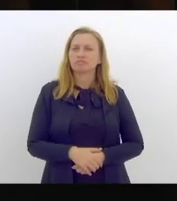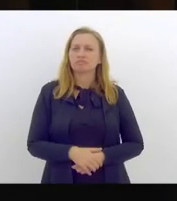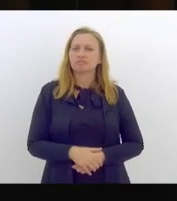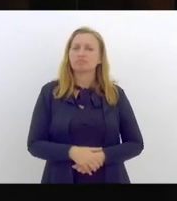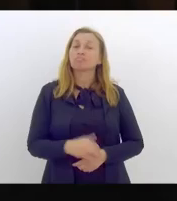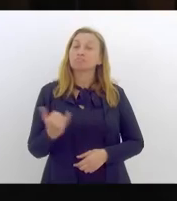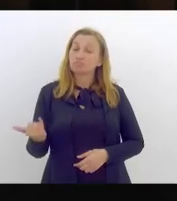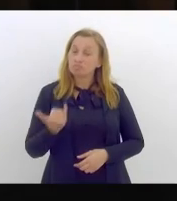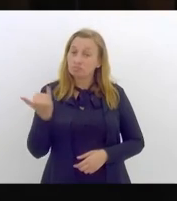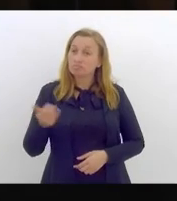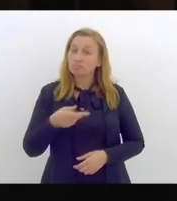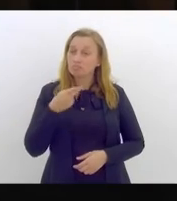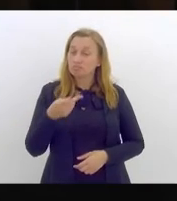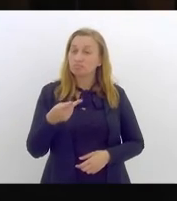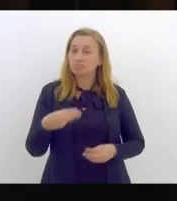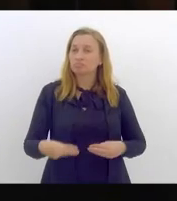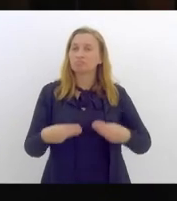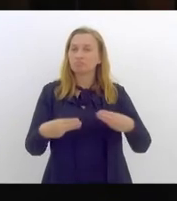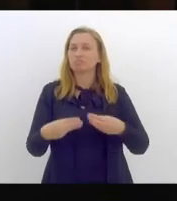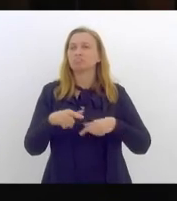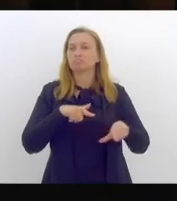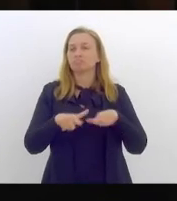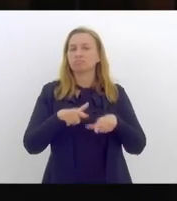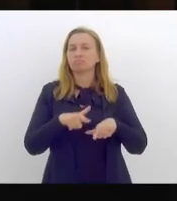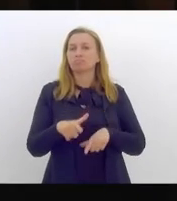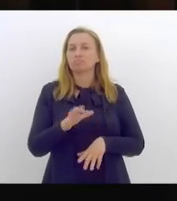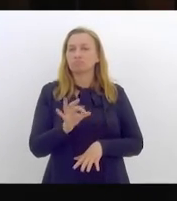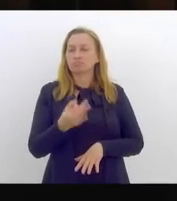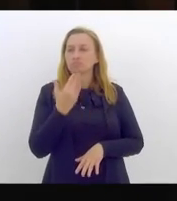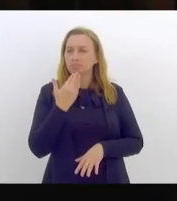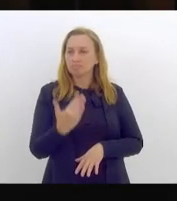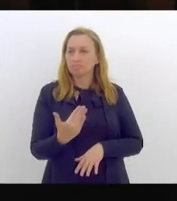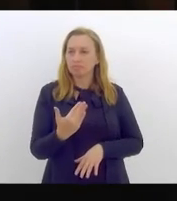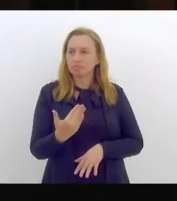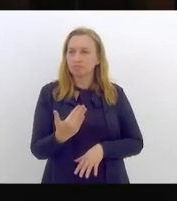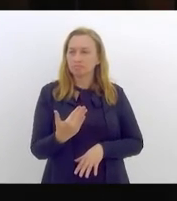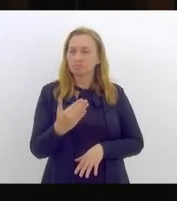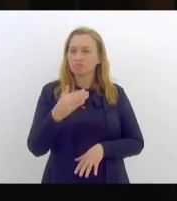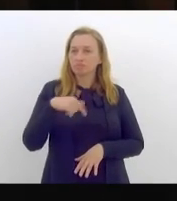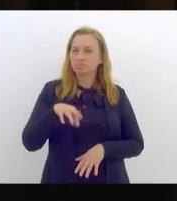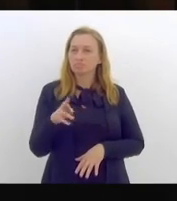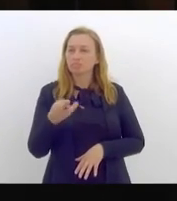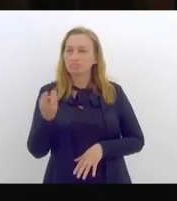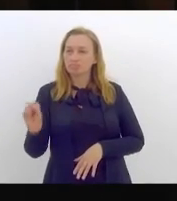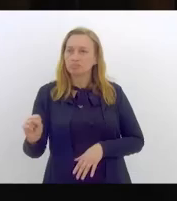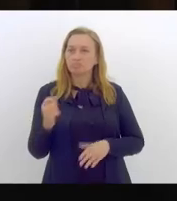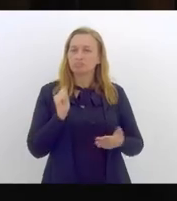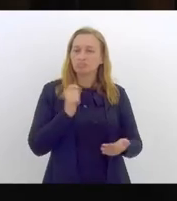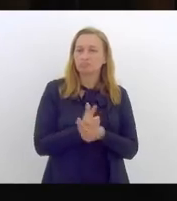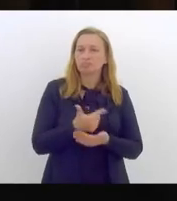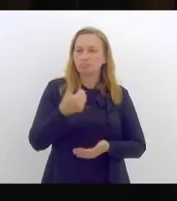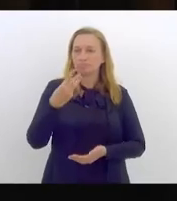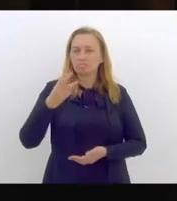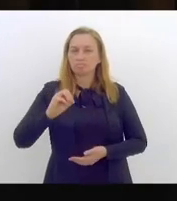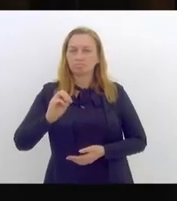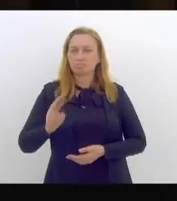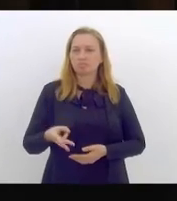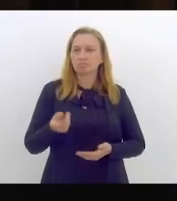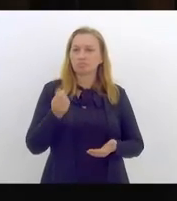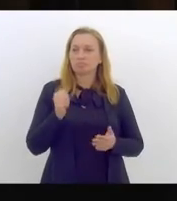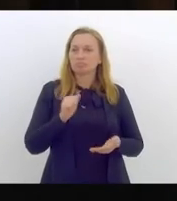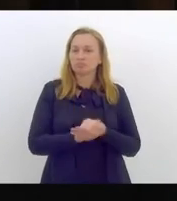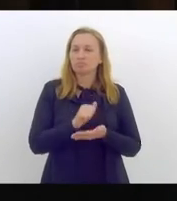é importante dizer que o Ministério do Trabalho, inclusive, já pediu que Guimarães pague 30 milhões de multa